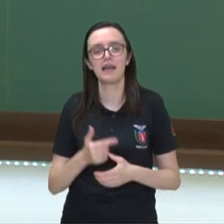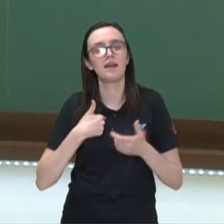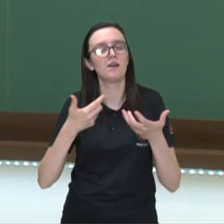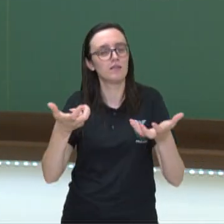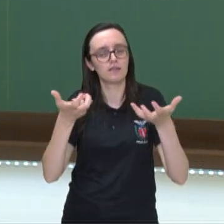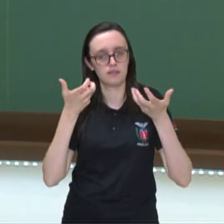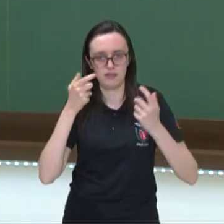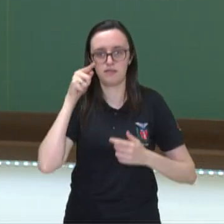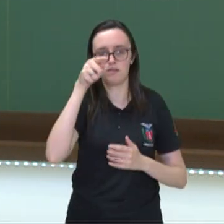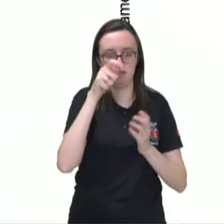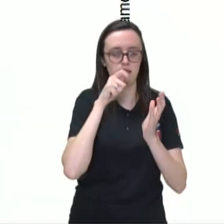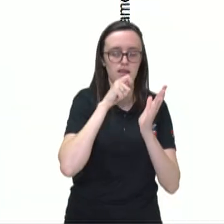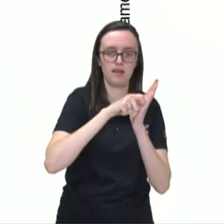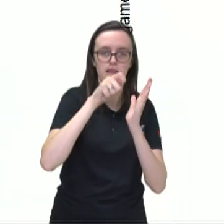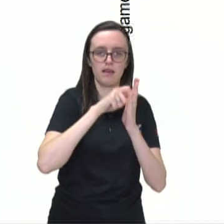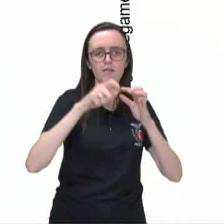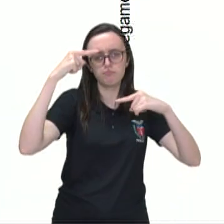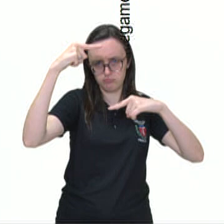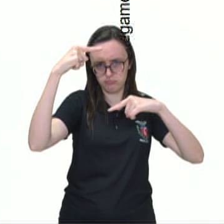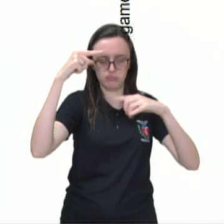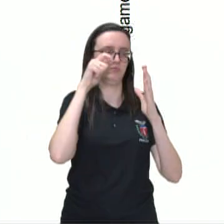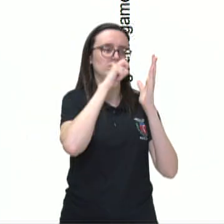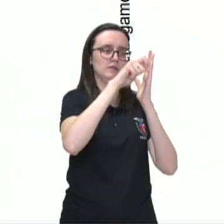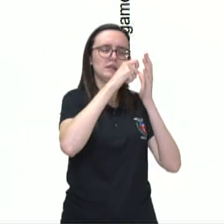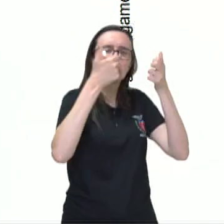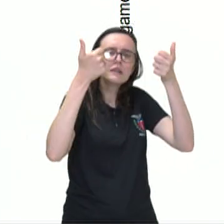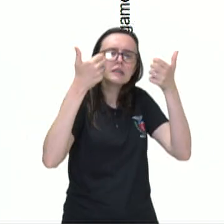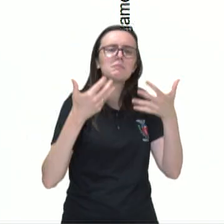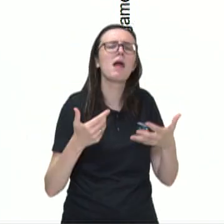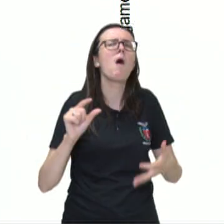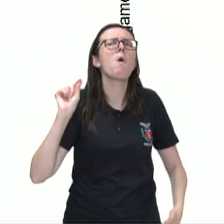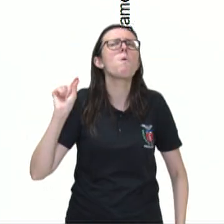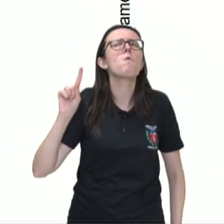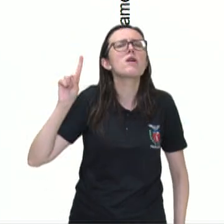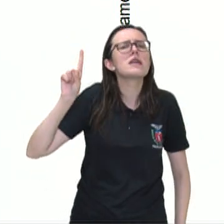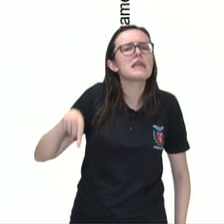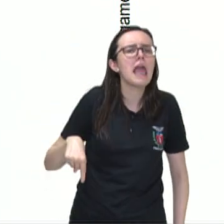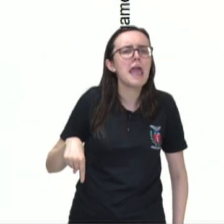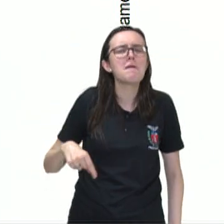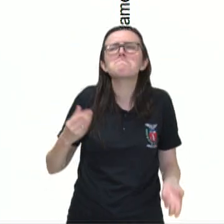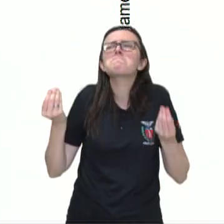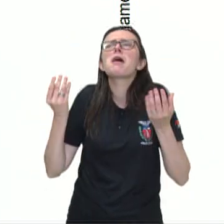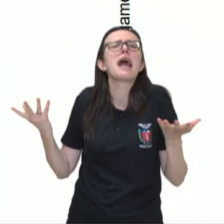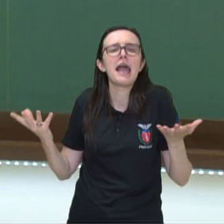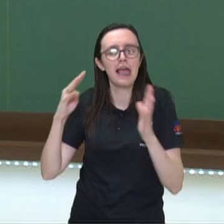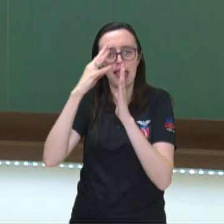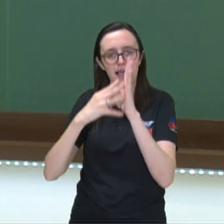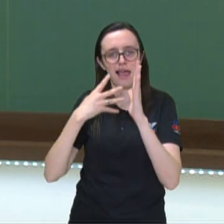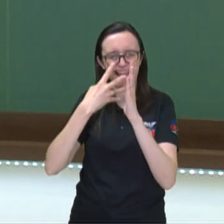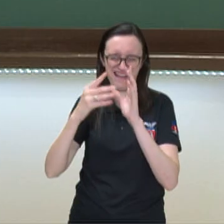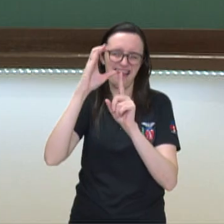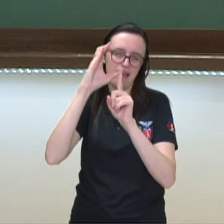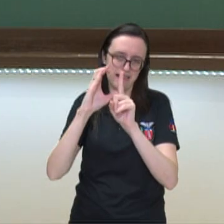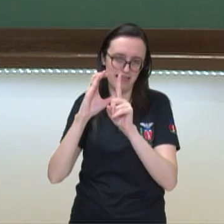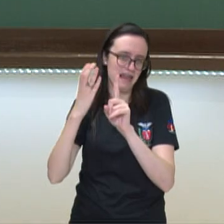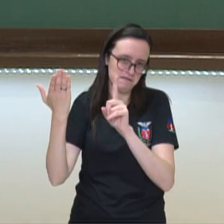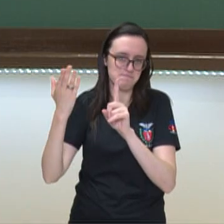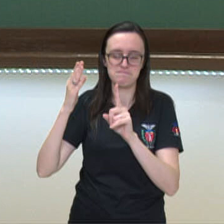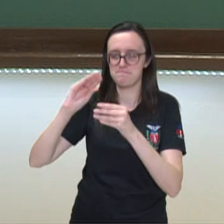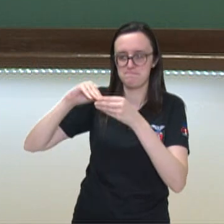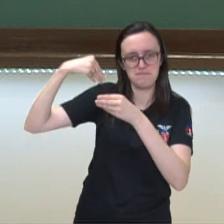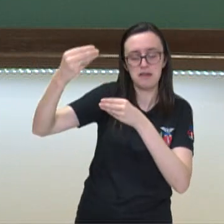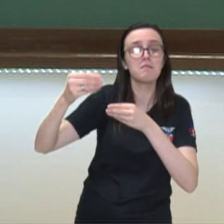quero que vocês escrevam um parágrafo explicando o que são e para que servem os calendários, de acordo com o